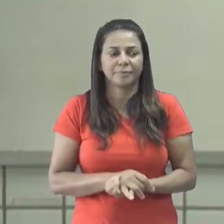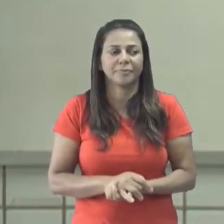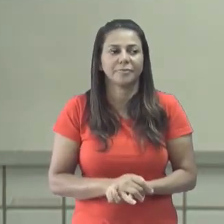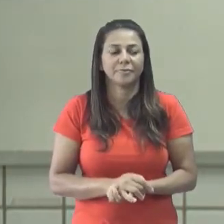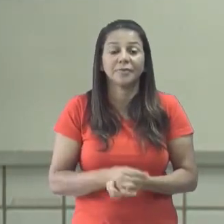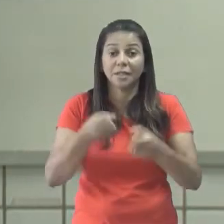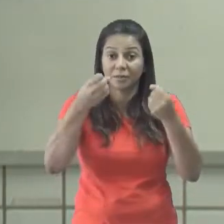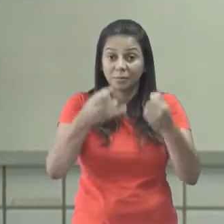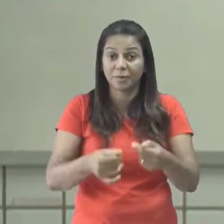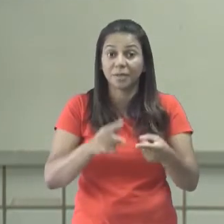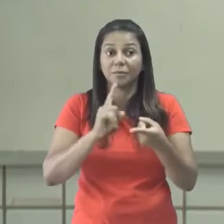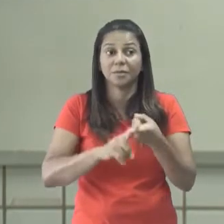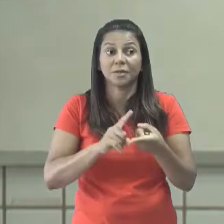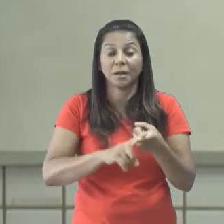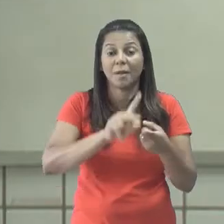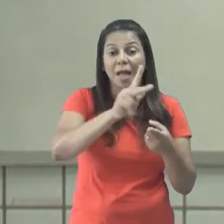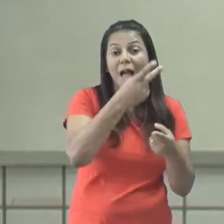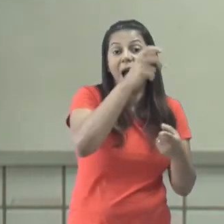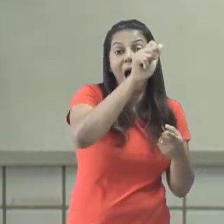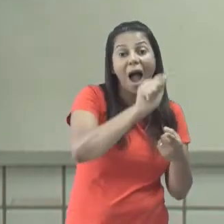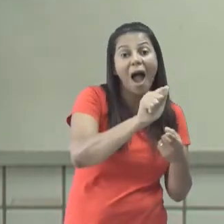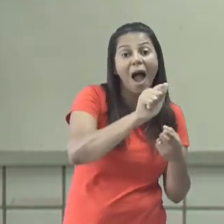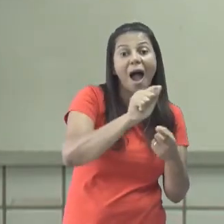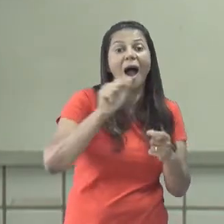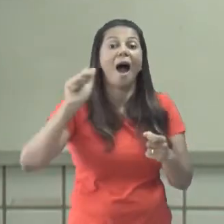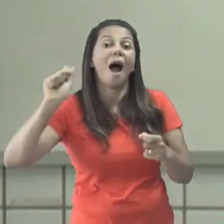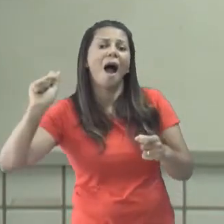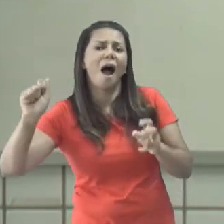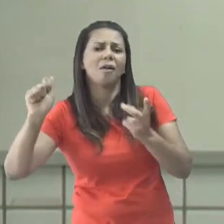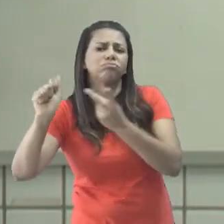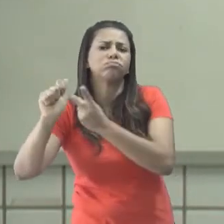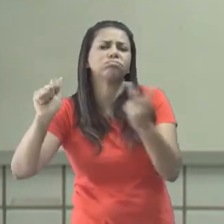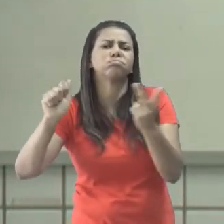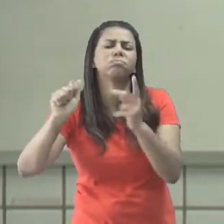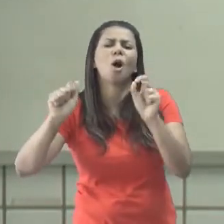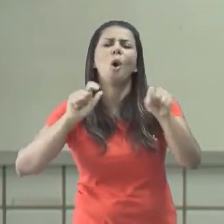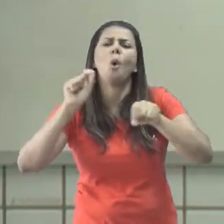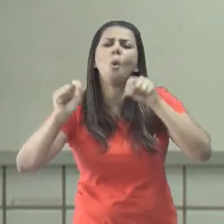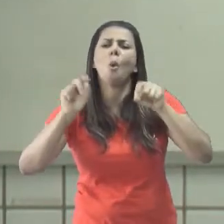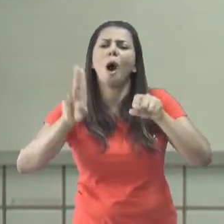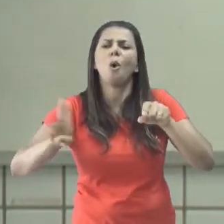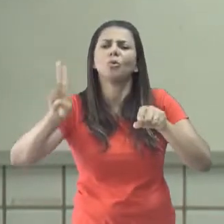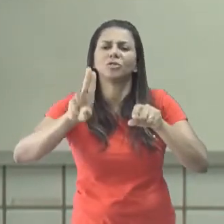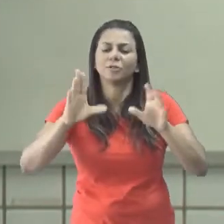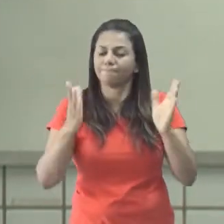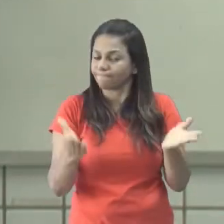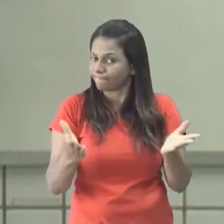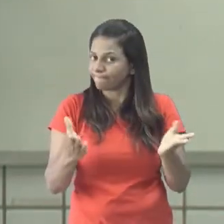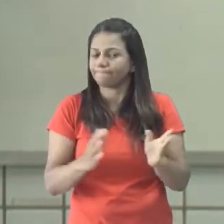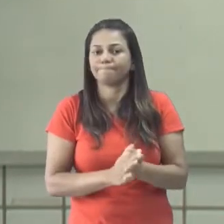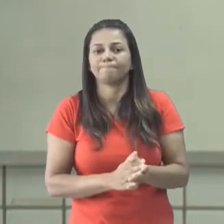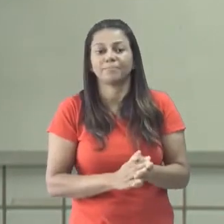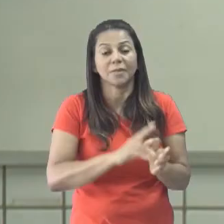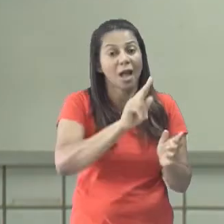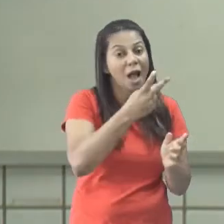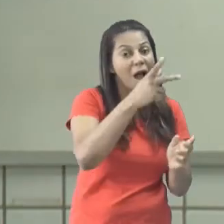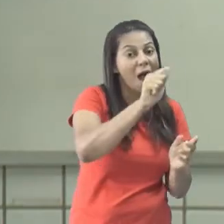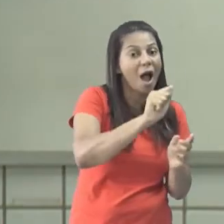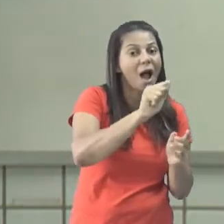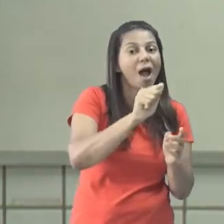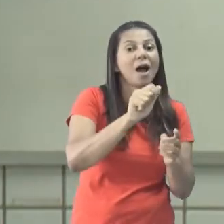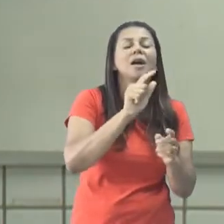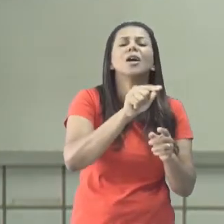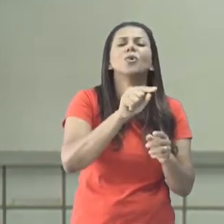Falamos também a diferença entre A com H e A sem H. A com H deve ser usado quando